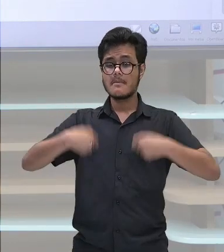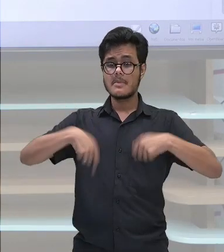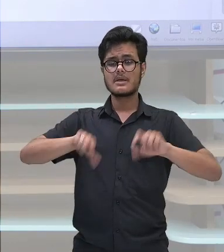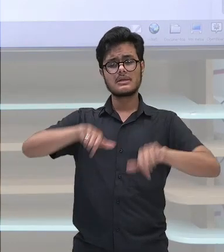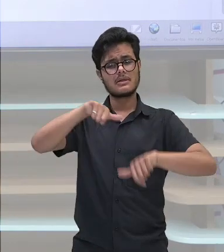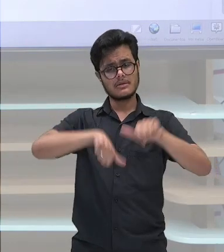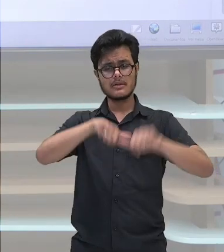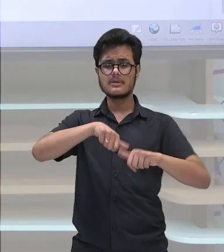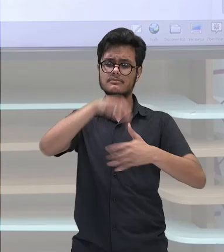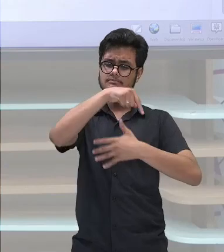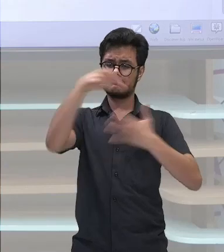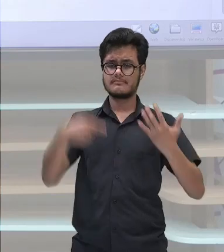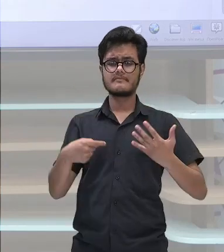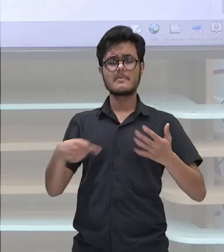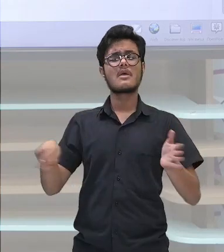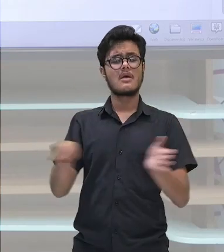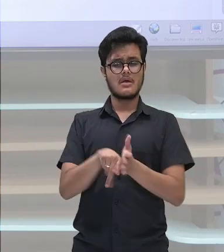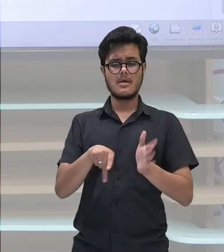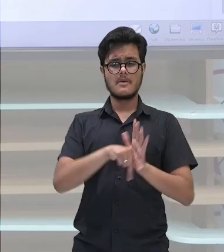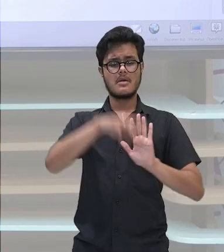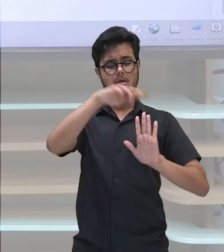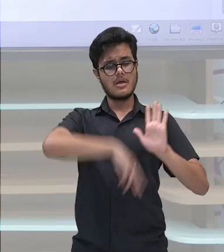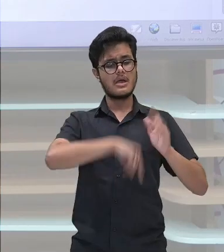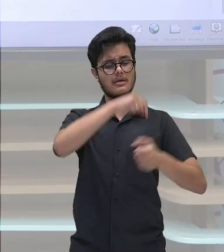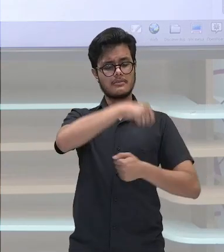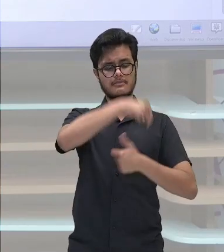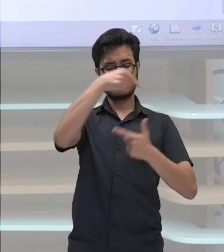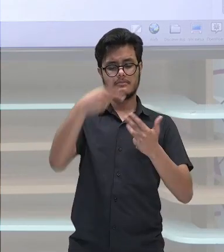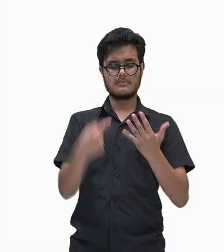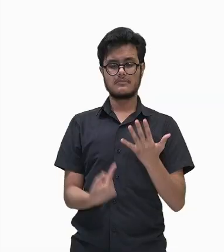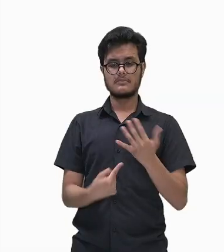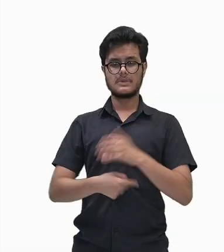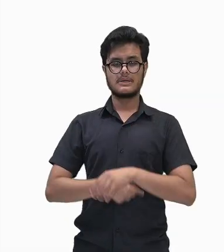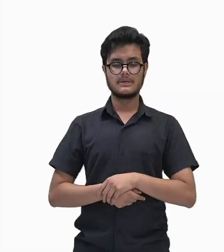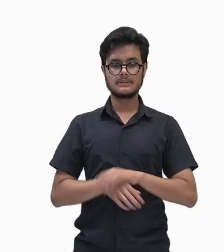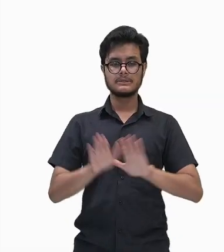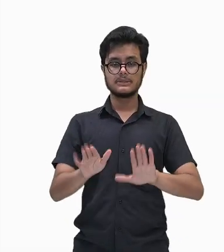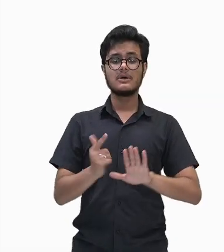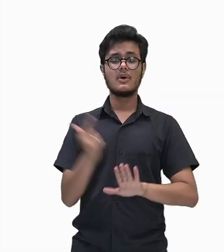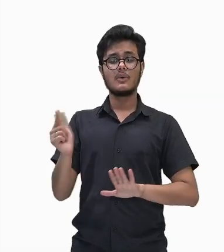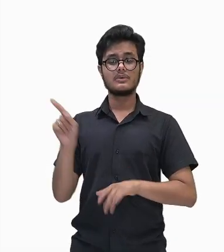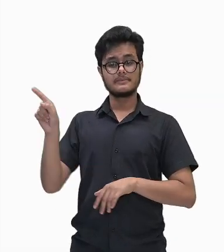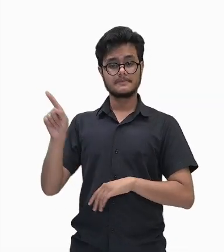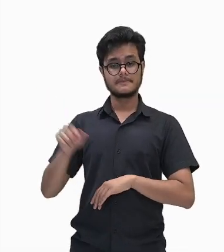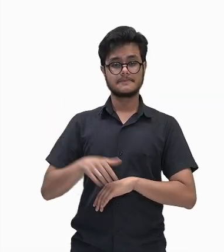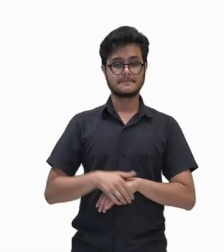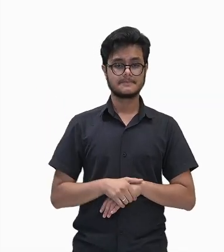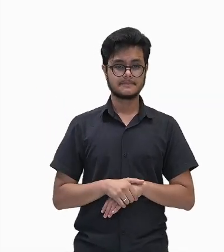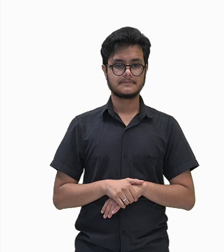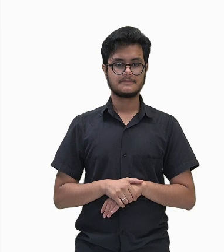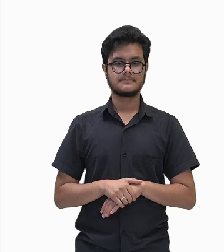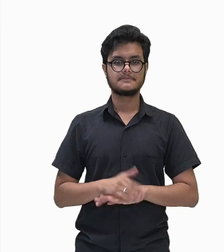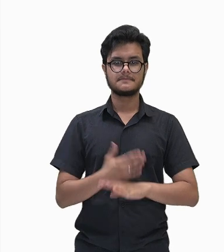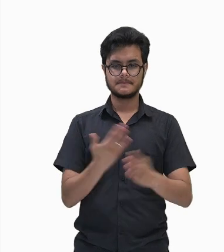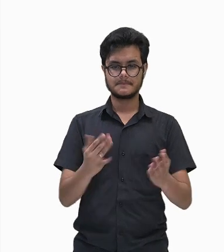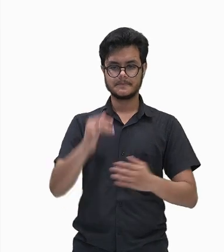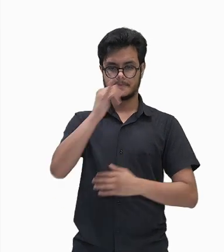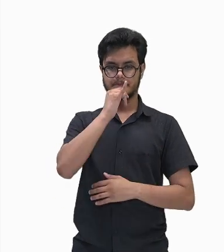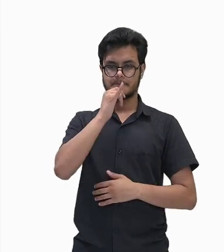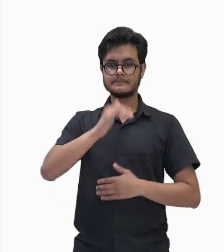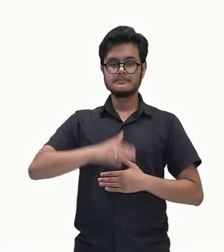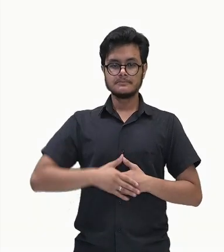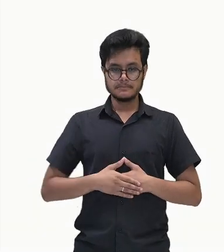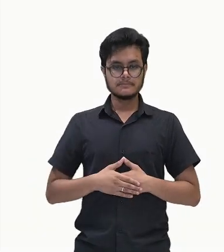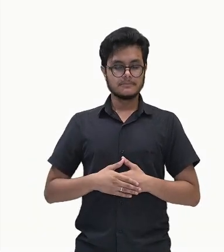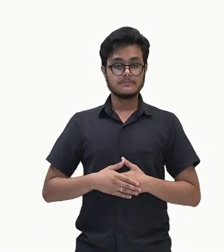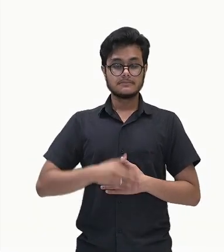análise isso também faz parte da análise combinatória Vamos ver outra questão agora a quantidade de